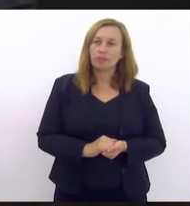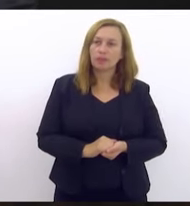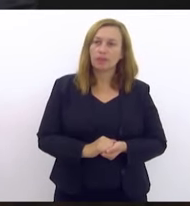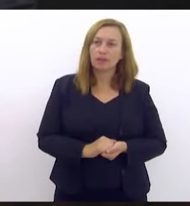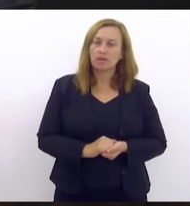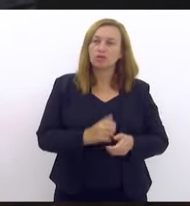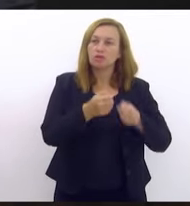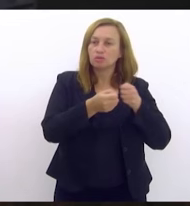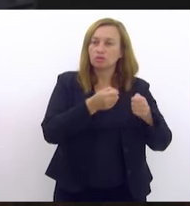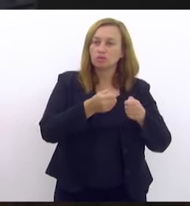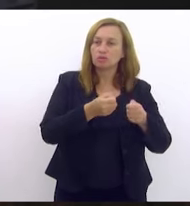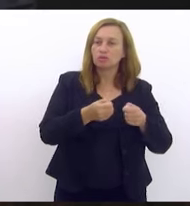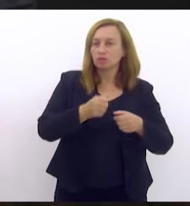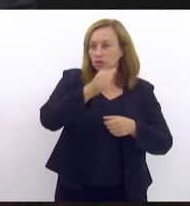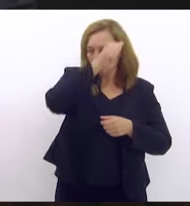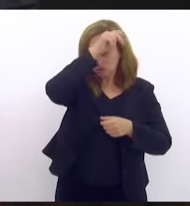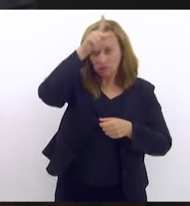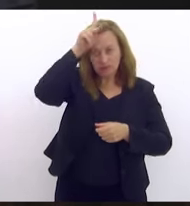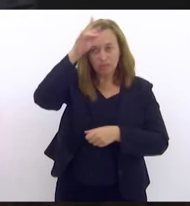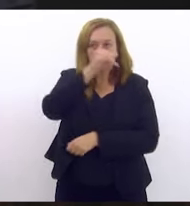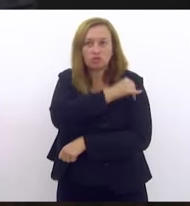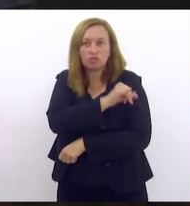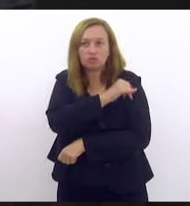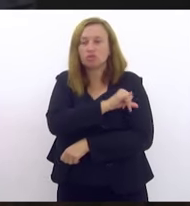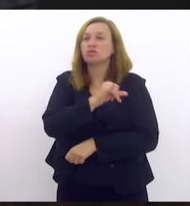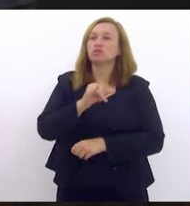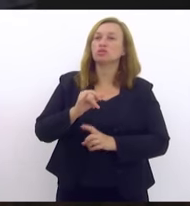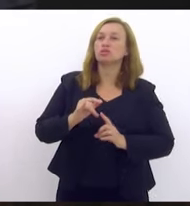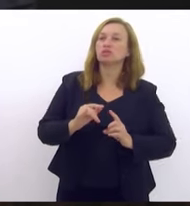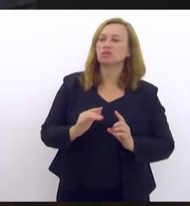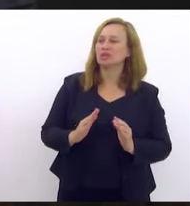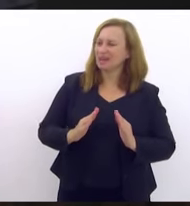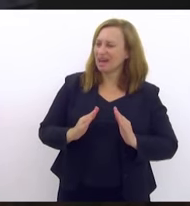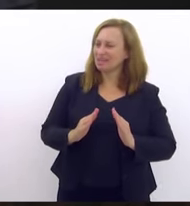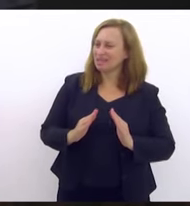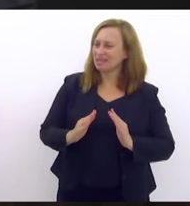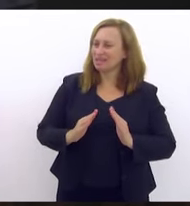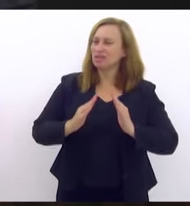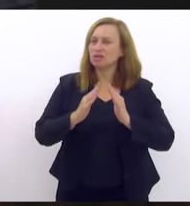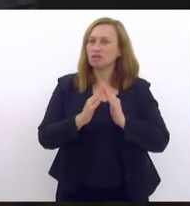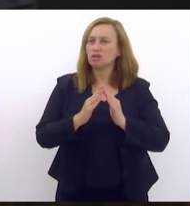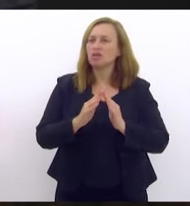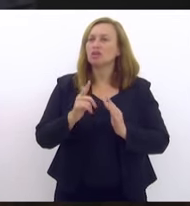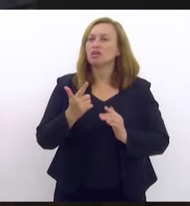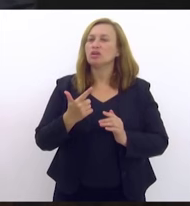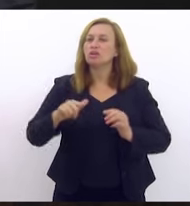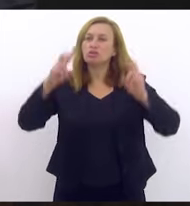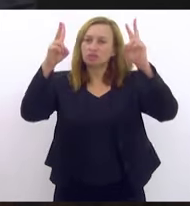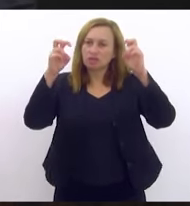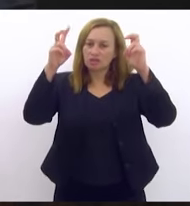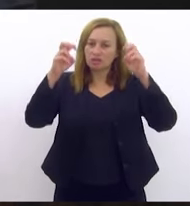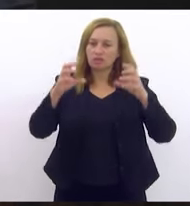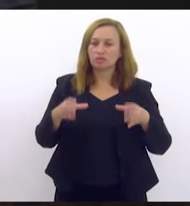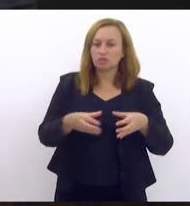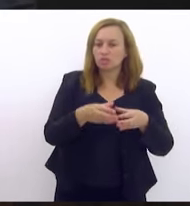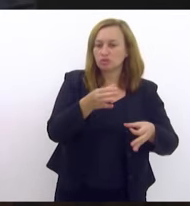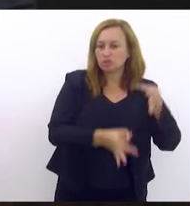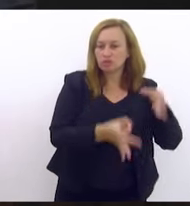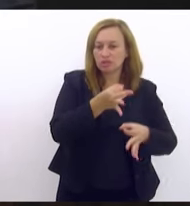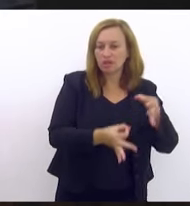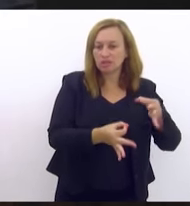do domínio do município do Rio de Janeiro os imóveis que menciona e dá outras providências. Pareceres das comissões de Constituição e Justiça